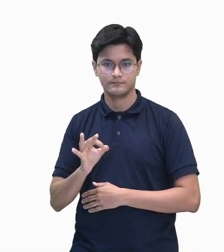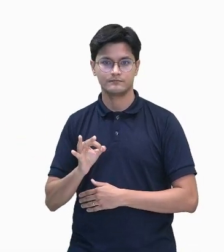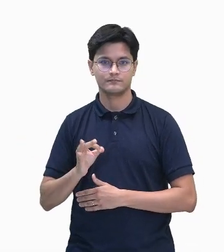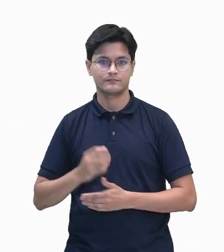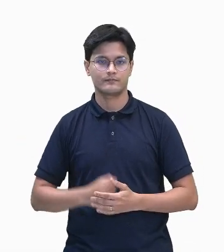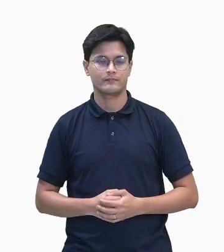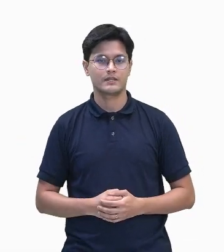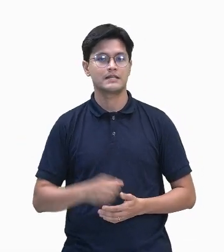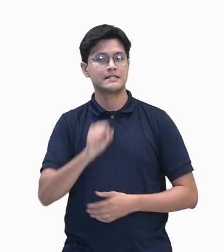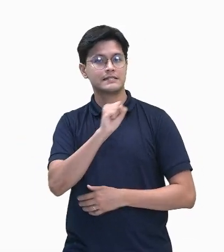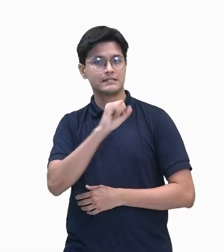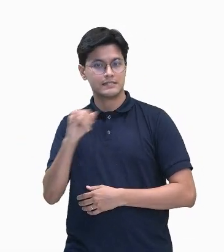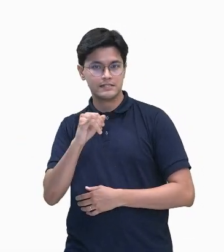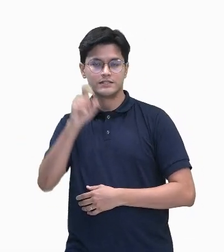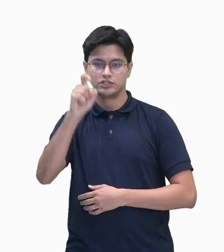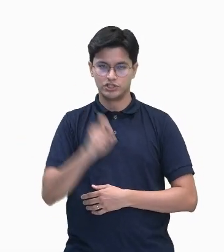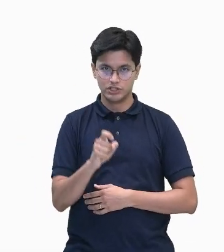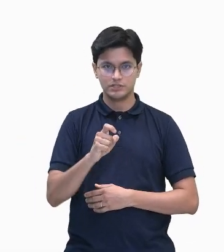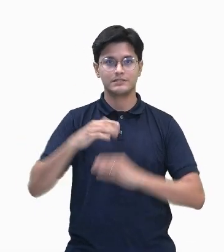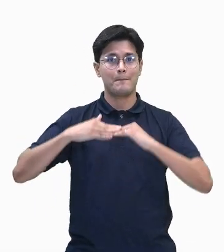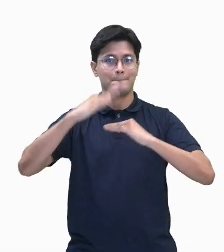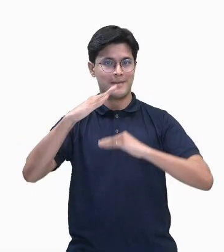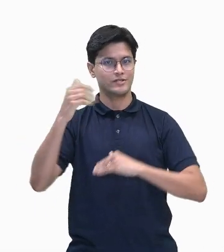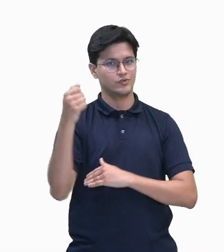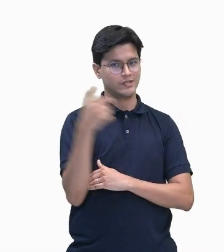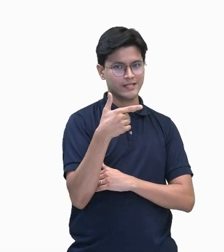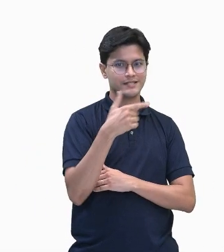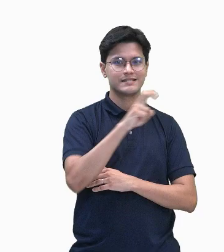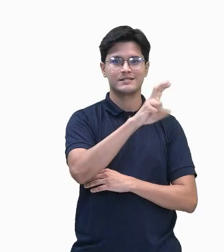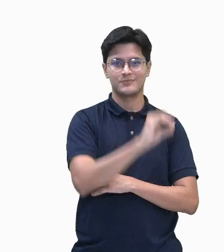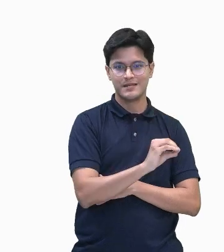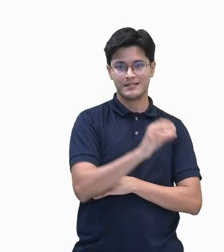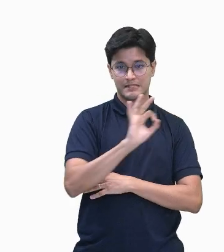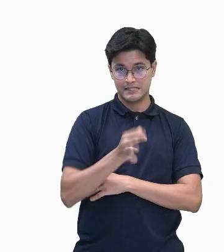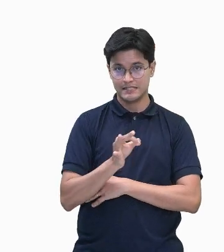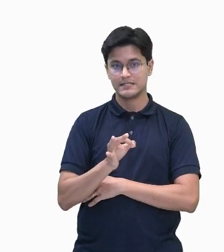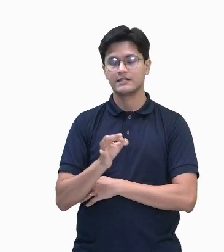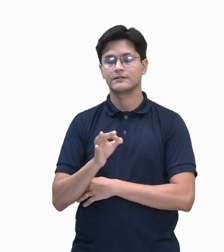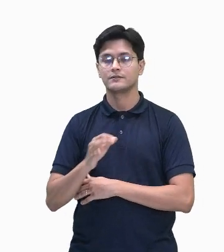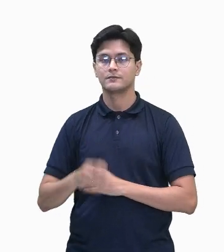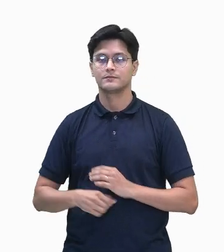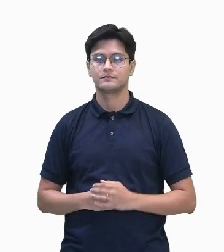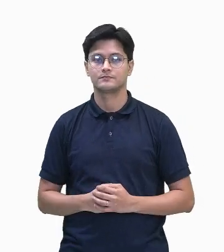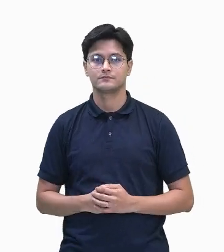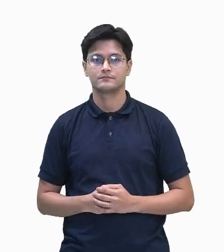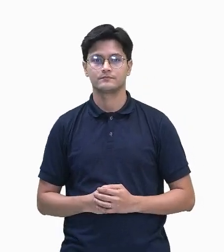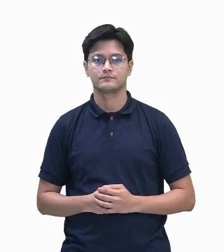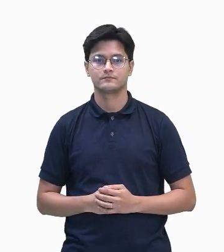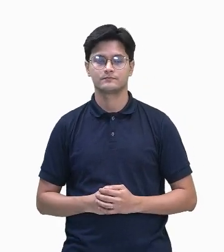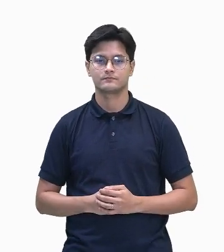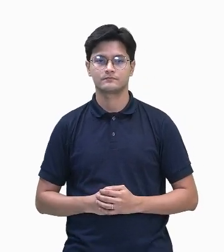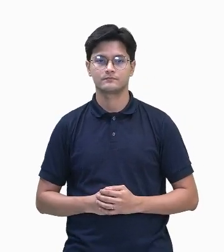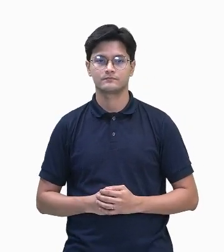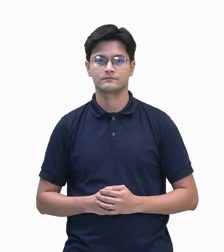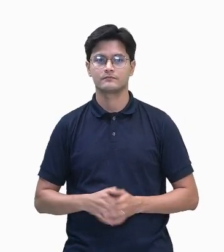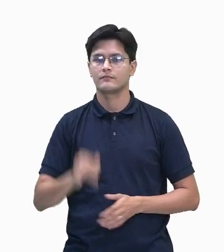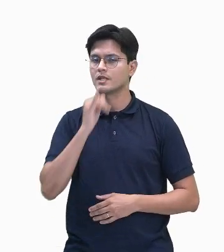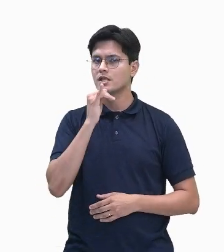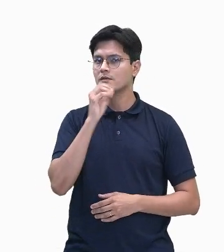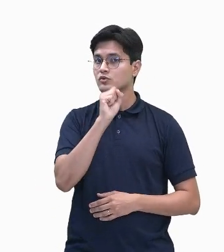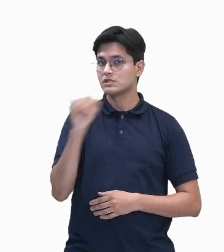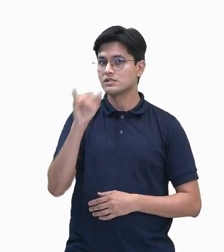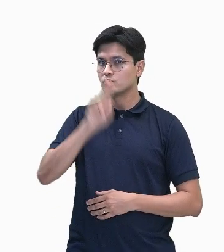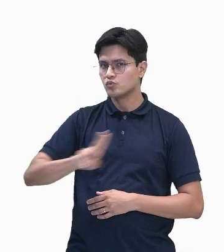do que 50. Certo? Então, marca bem. Se consumir até 50 kW, está aqui a